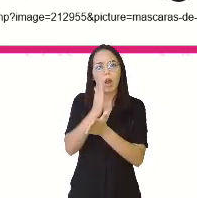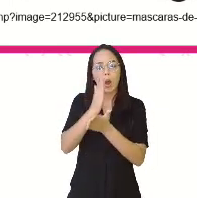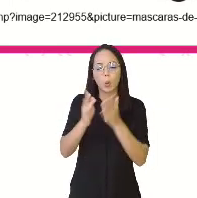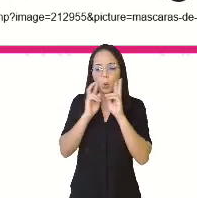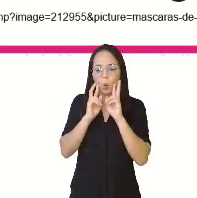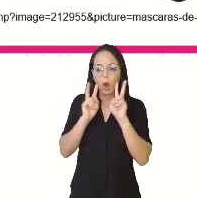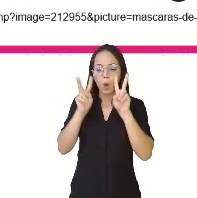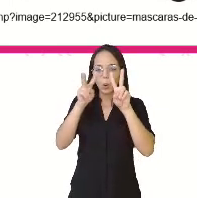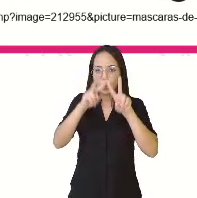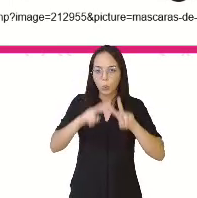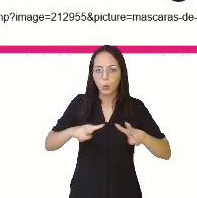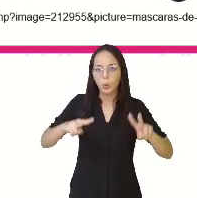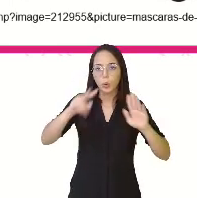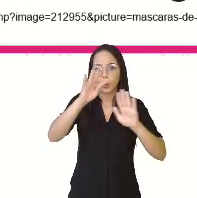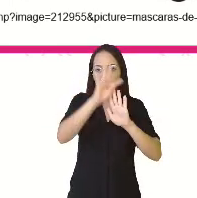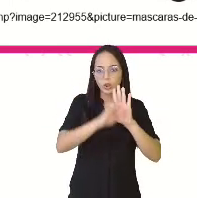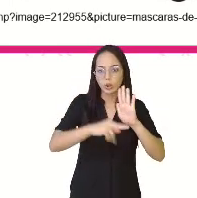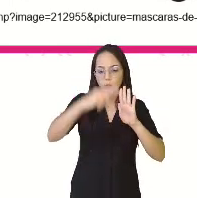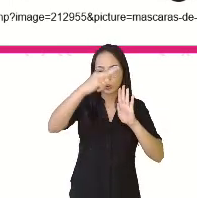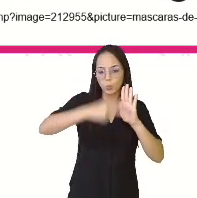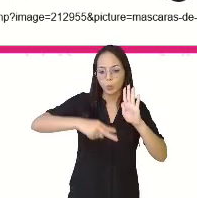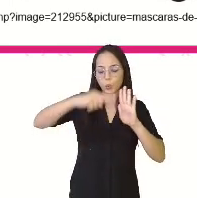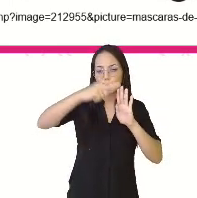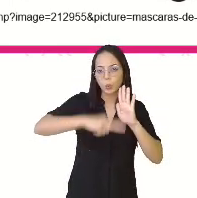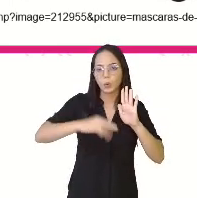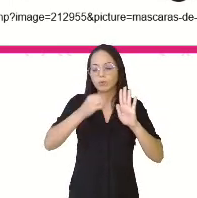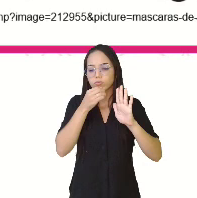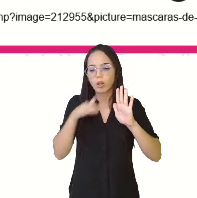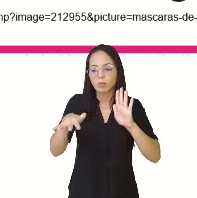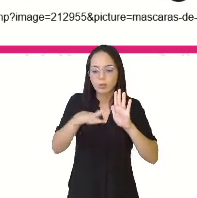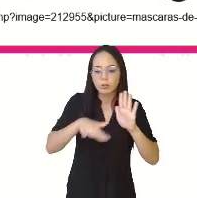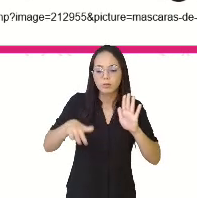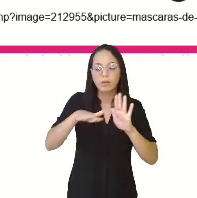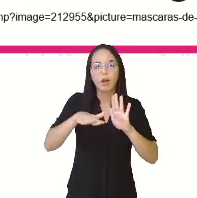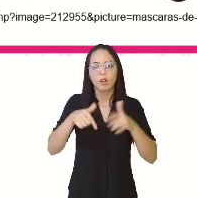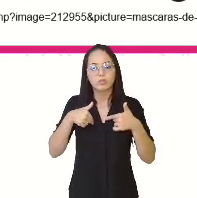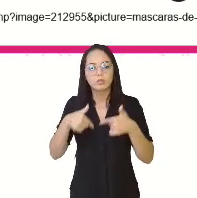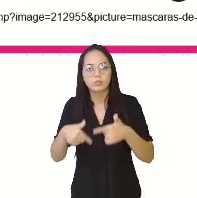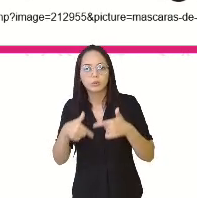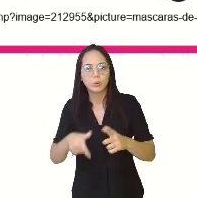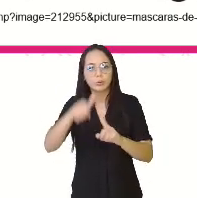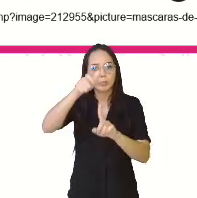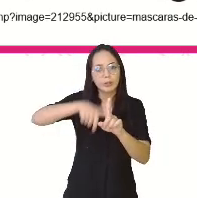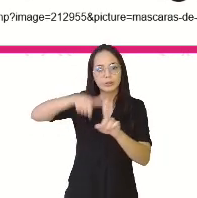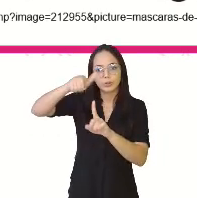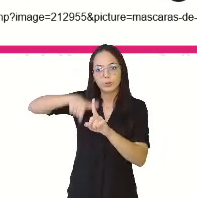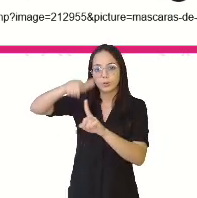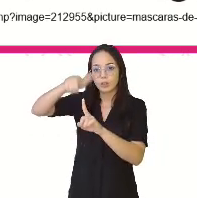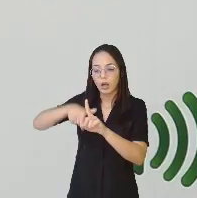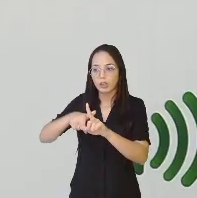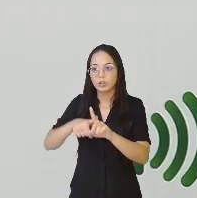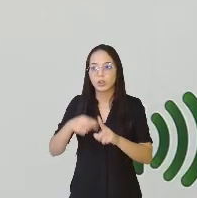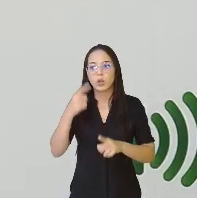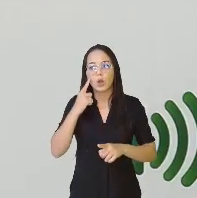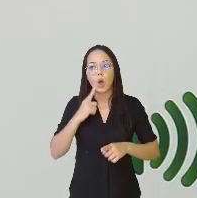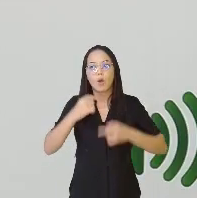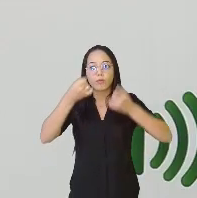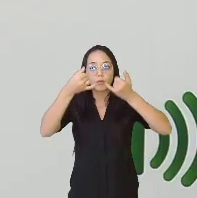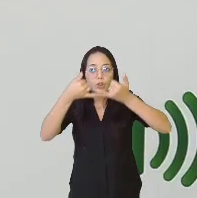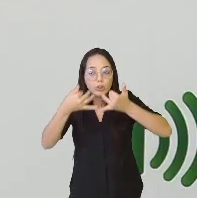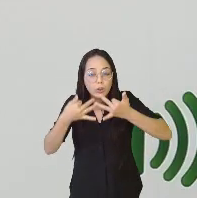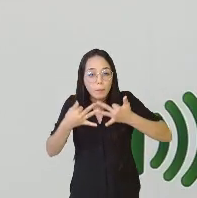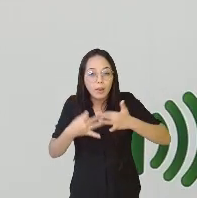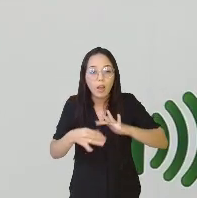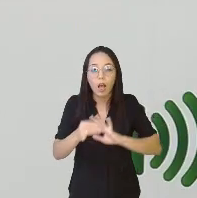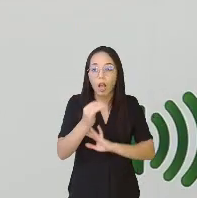do texto, tal qual espaço, cena, atos, personagens e rubricas. Não se preocupa que eu vou te explicar daqui a pouco